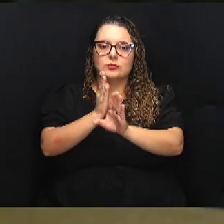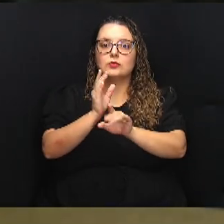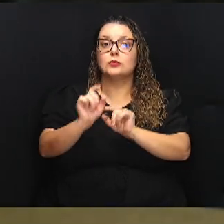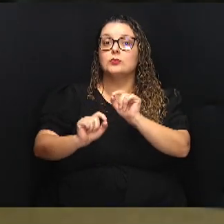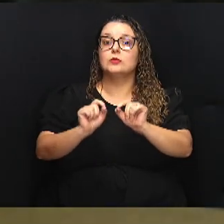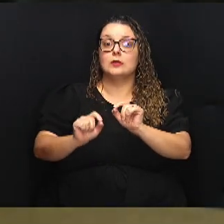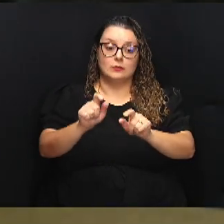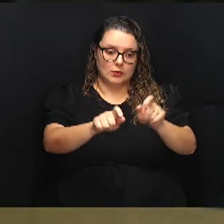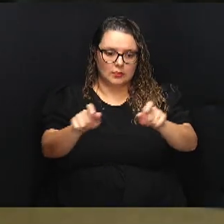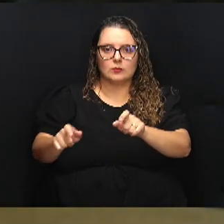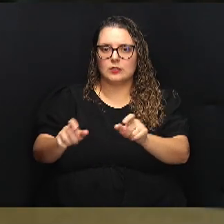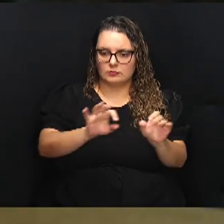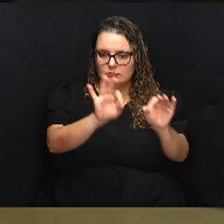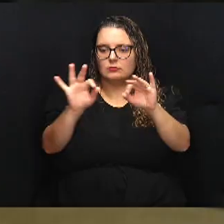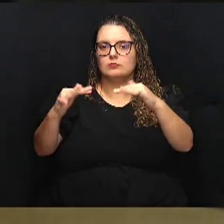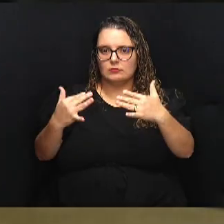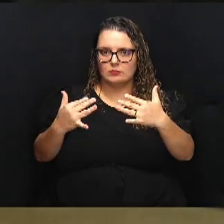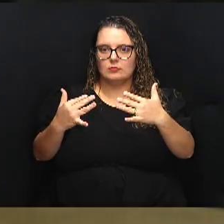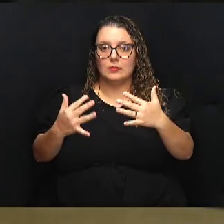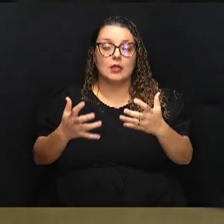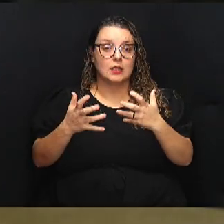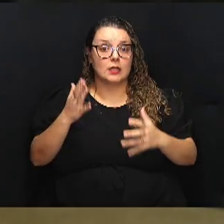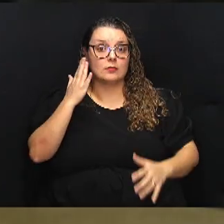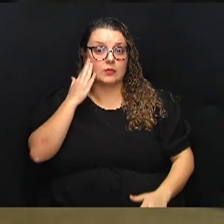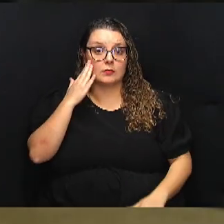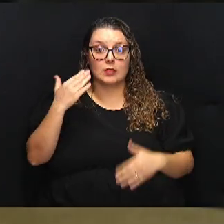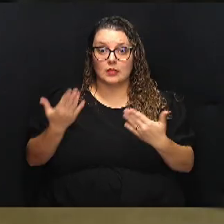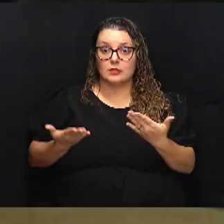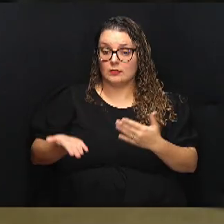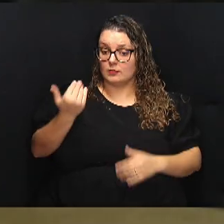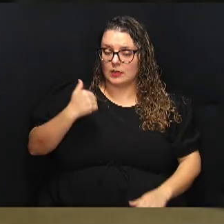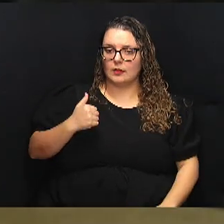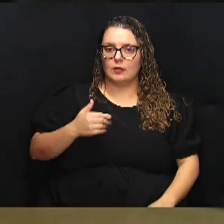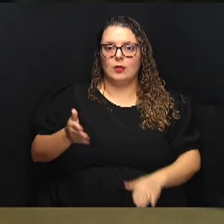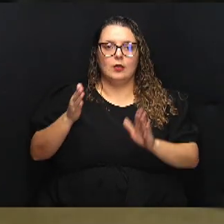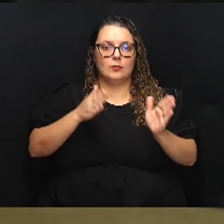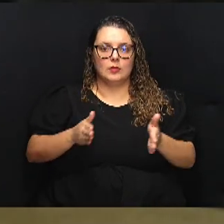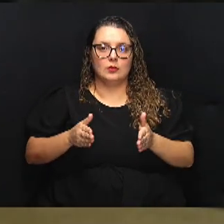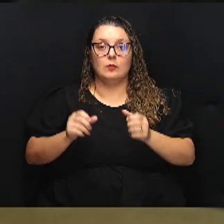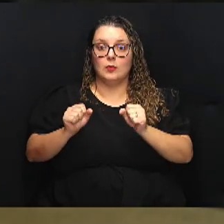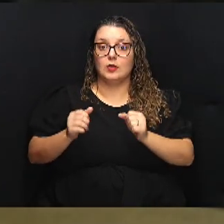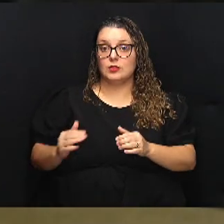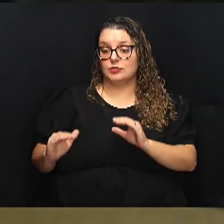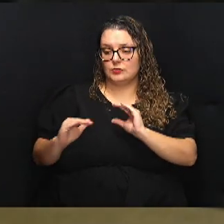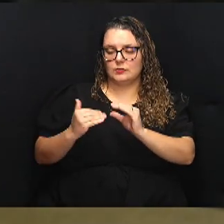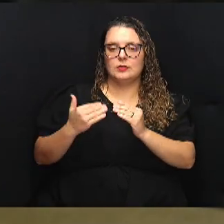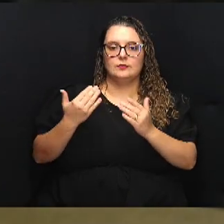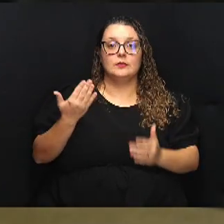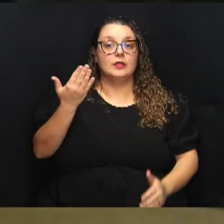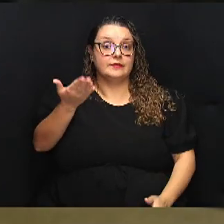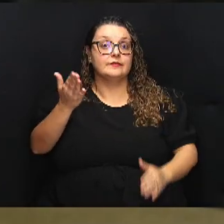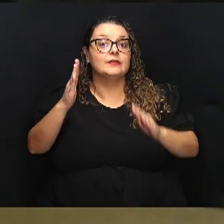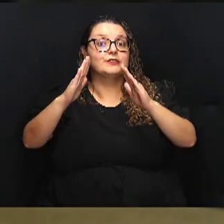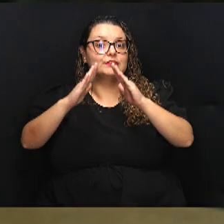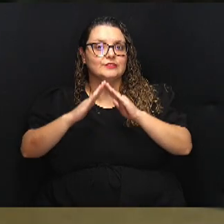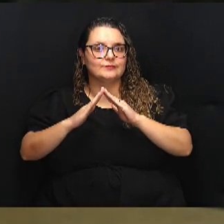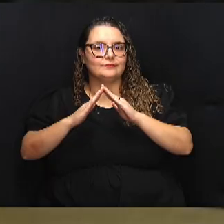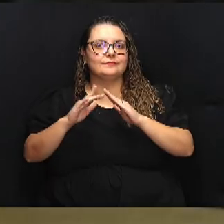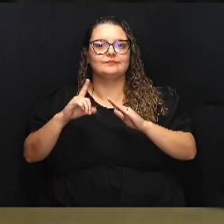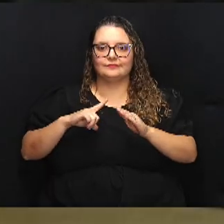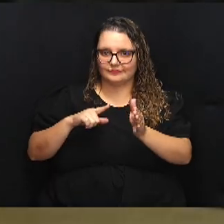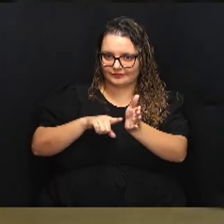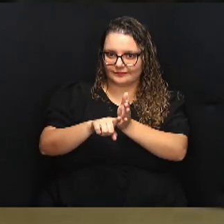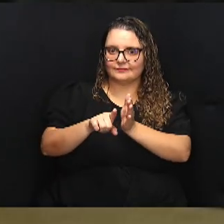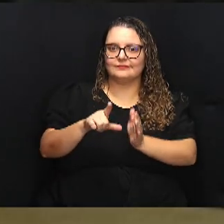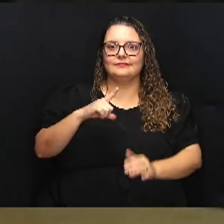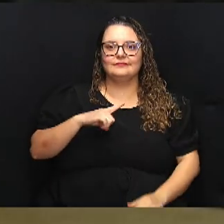as pessoas, os telespectadores, estão querendo saber. Então vamos lá, produção, pode colocar e você aí de casa tem pergunta,